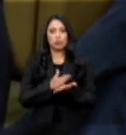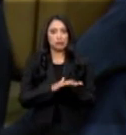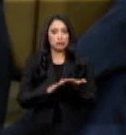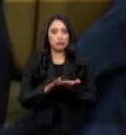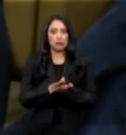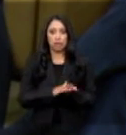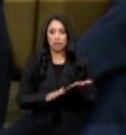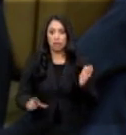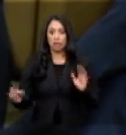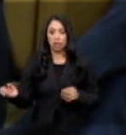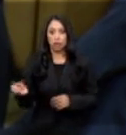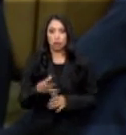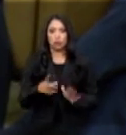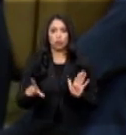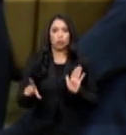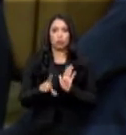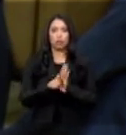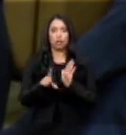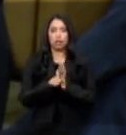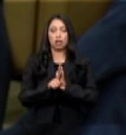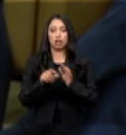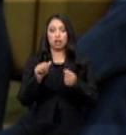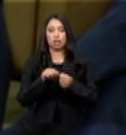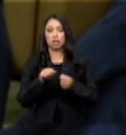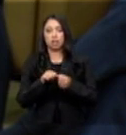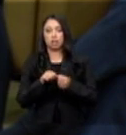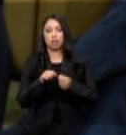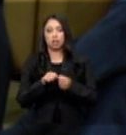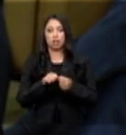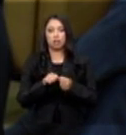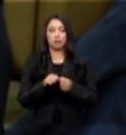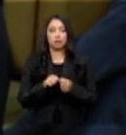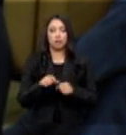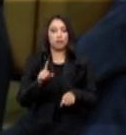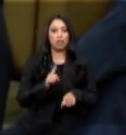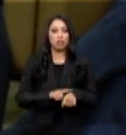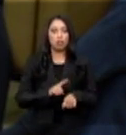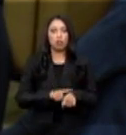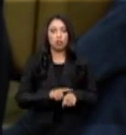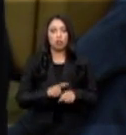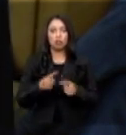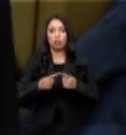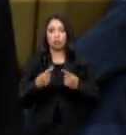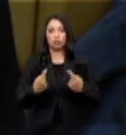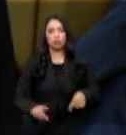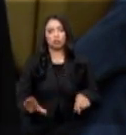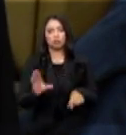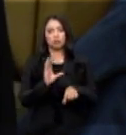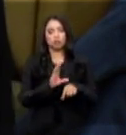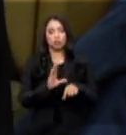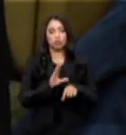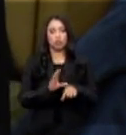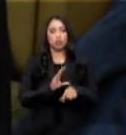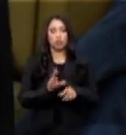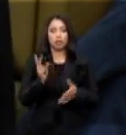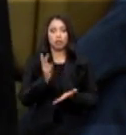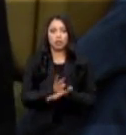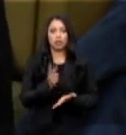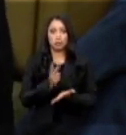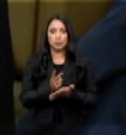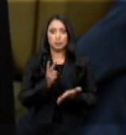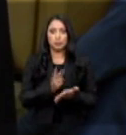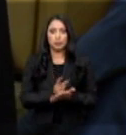aqui de uma lei que criou prorrogação automática, nem prorrogação incondicionada, nem mesmo